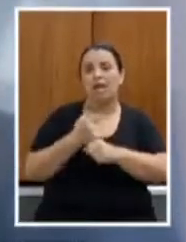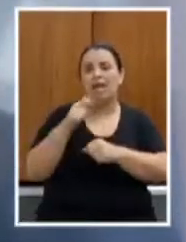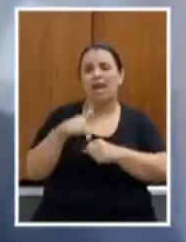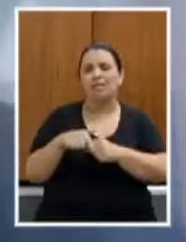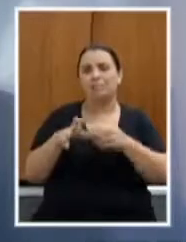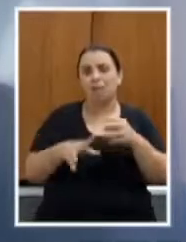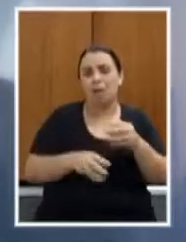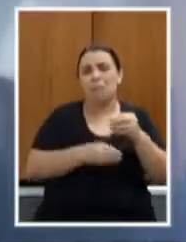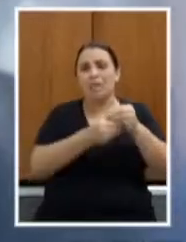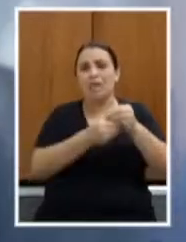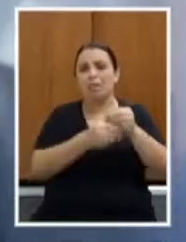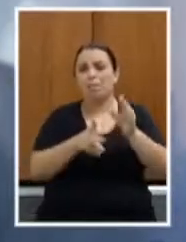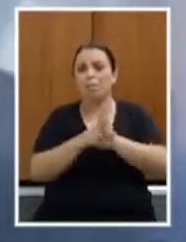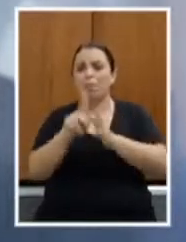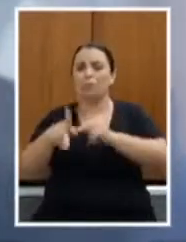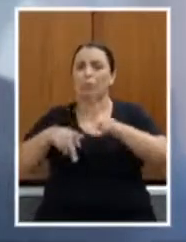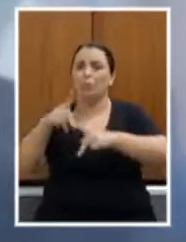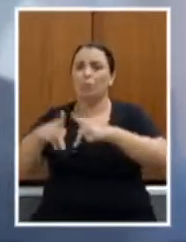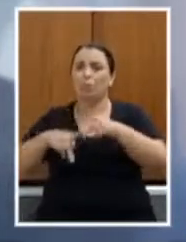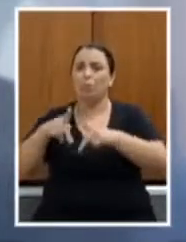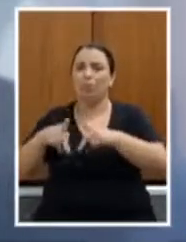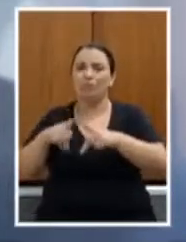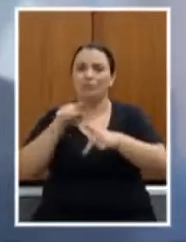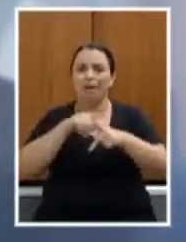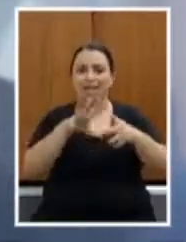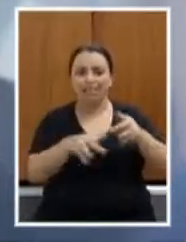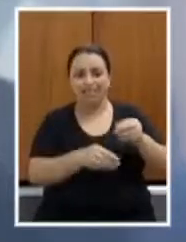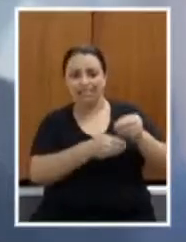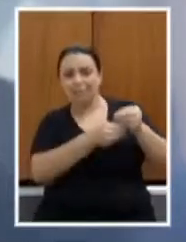sido cada vez mais